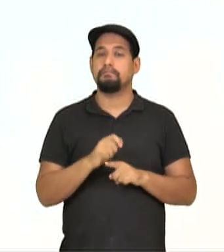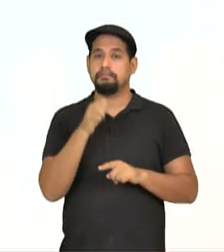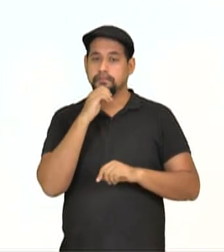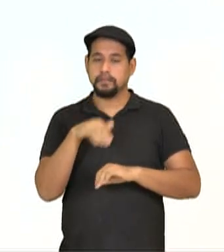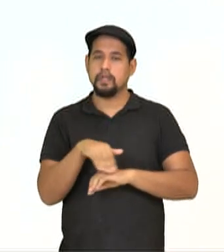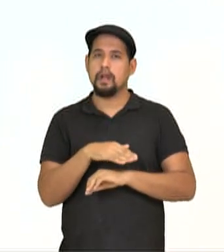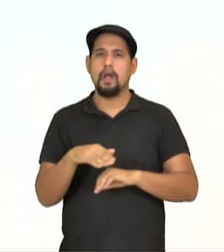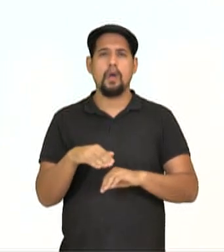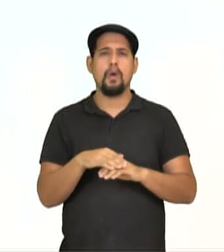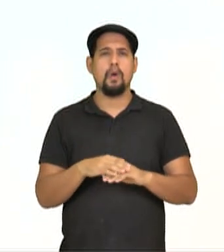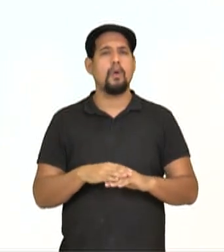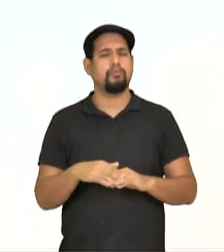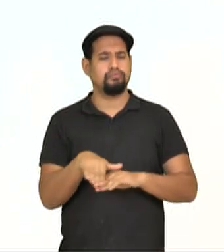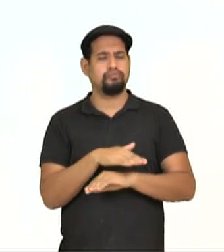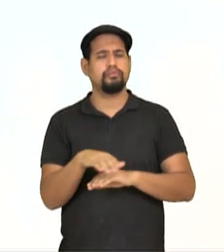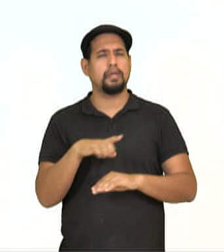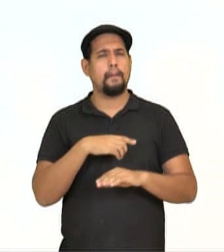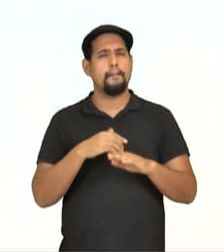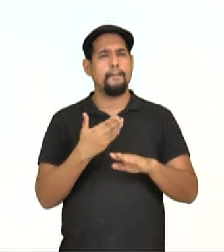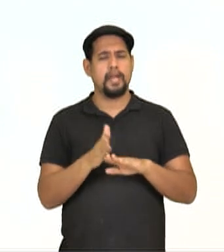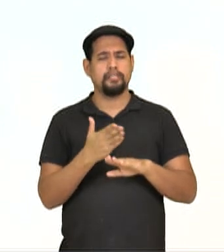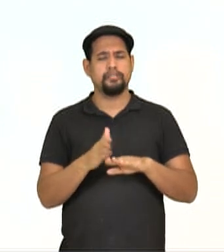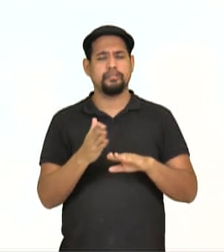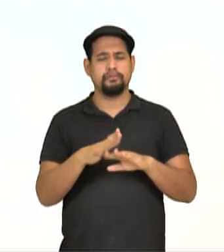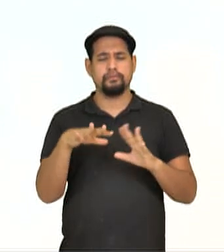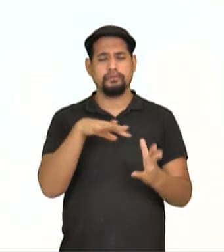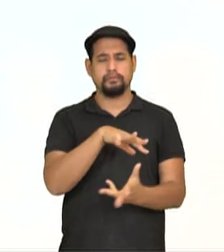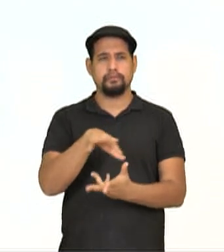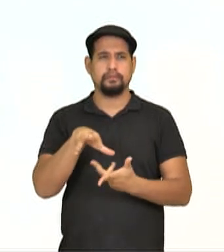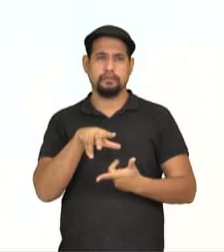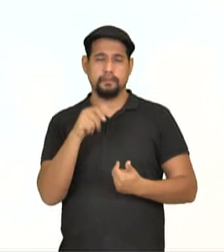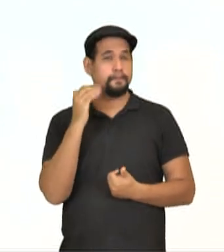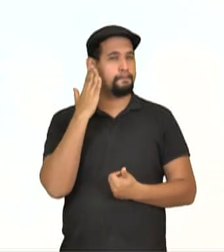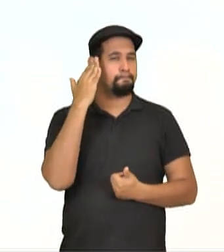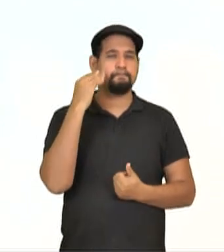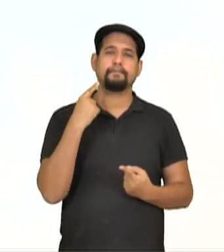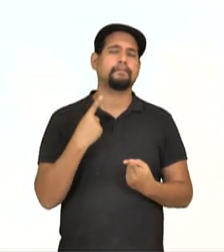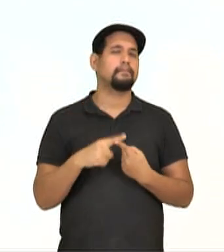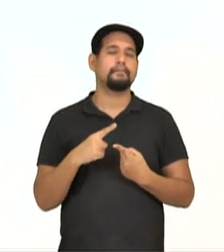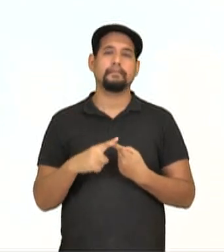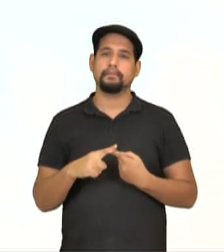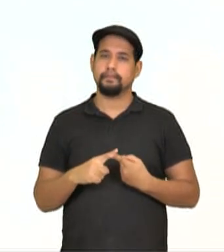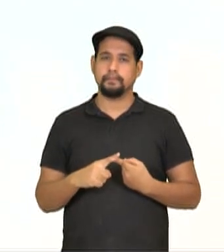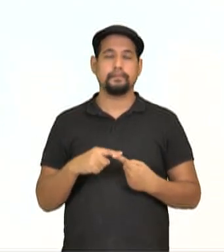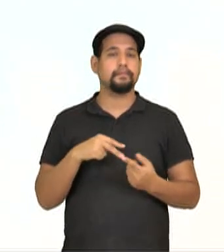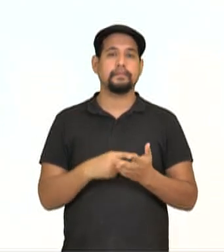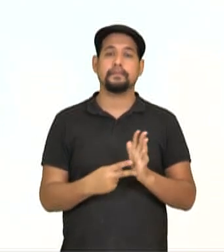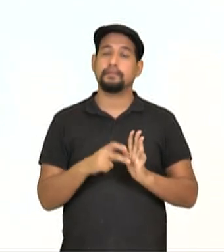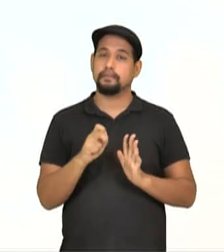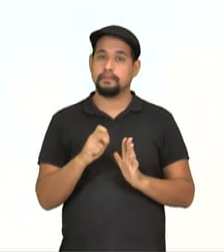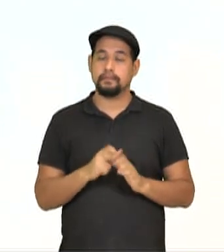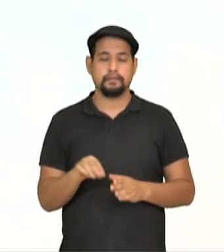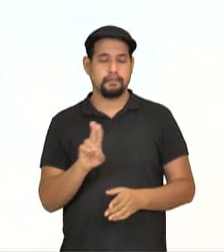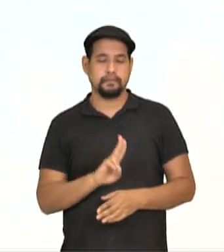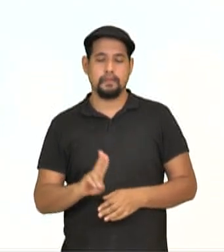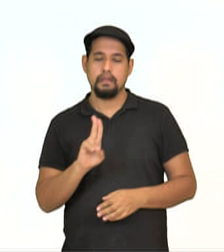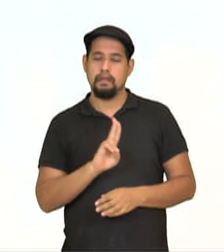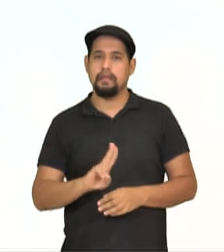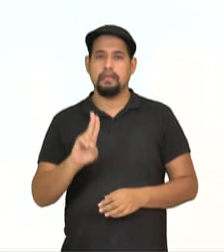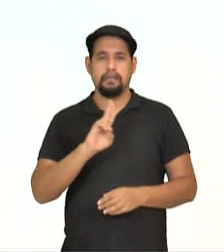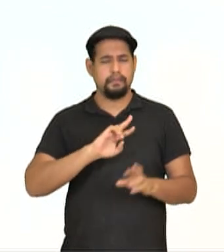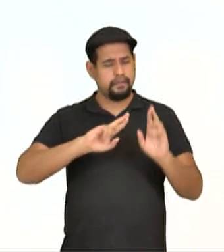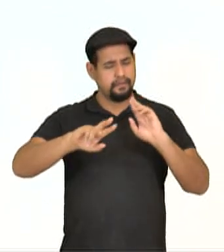modalidade mais praticada em todo o mundo, a mais popular. Por quê? É uma modalidade que utiliza